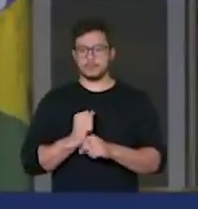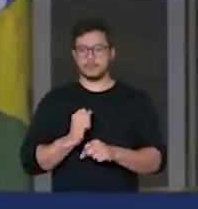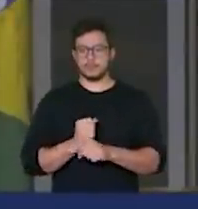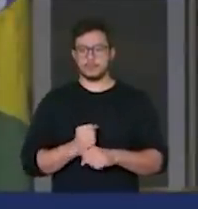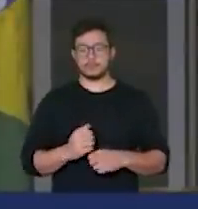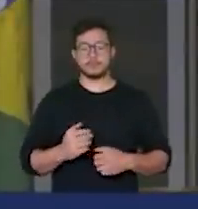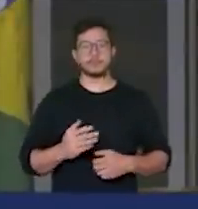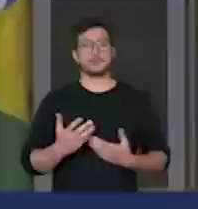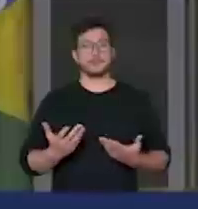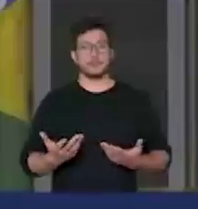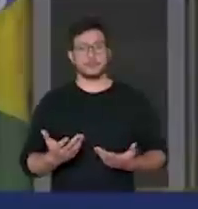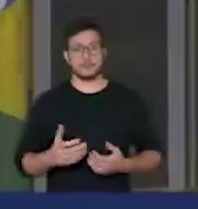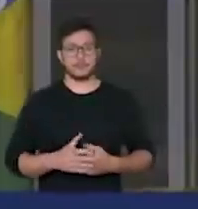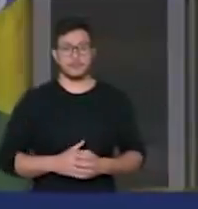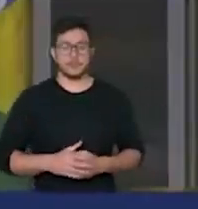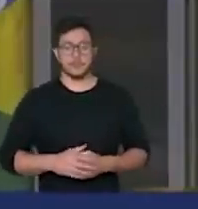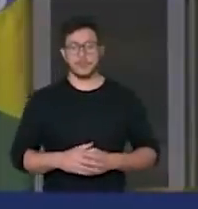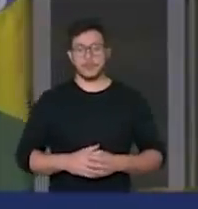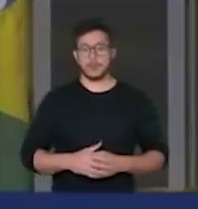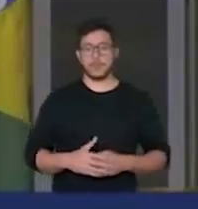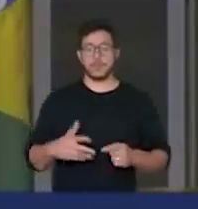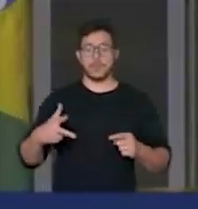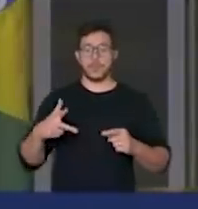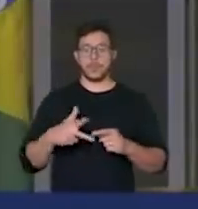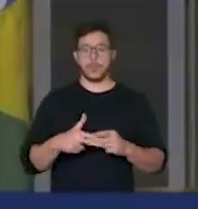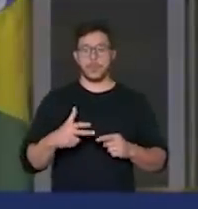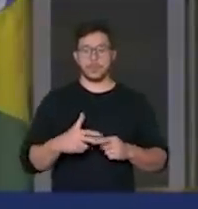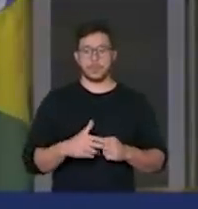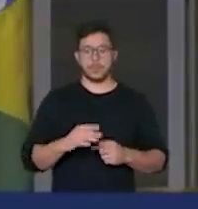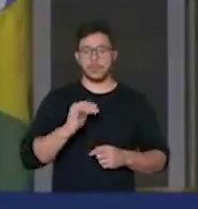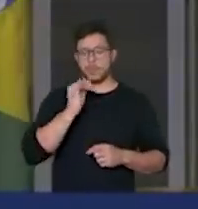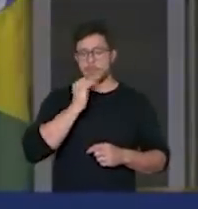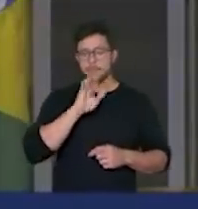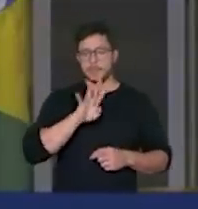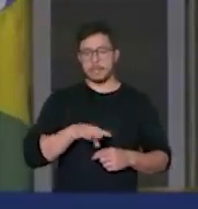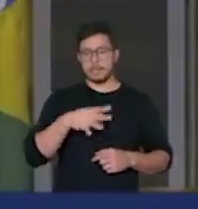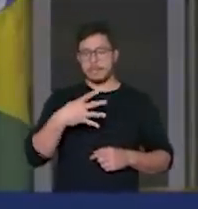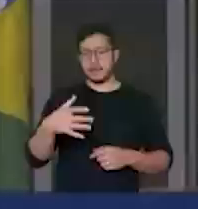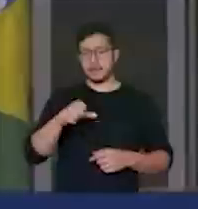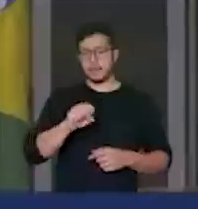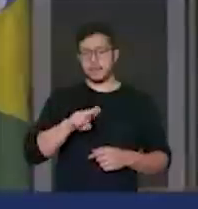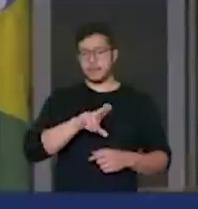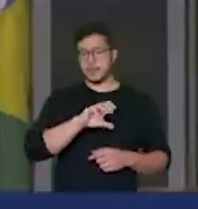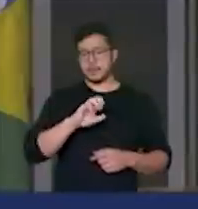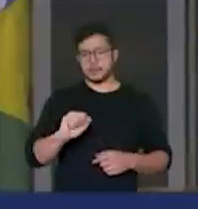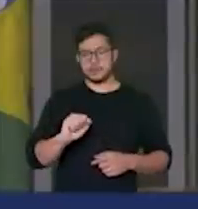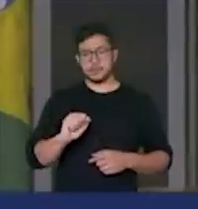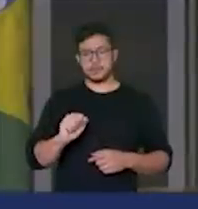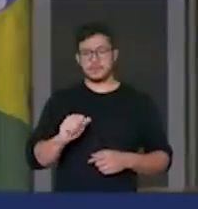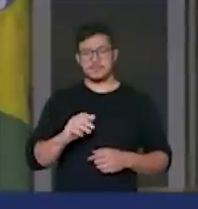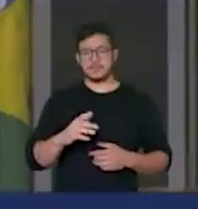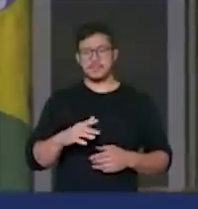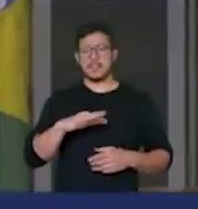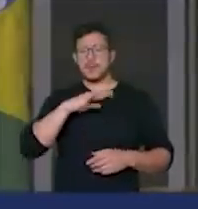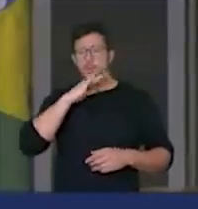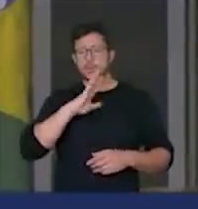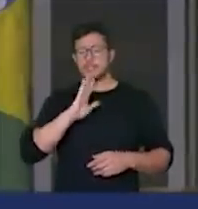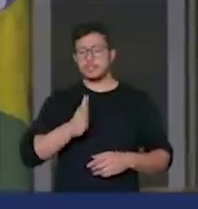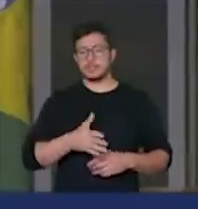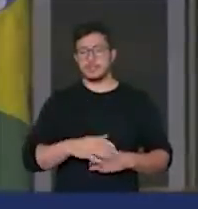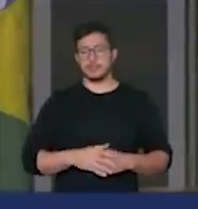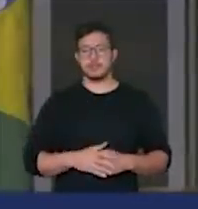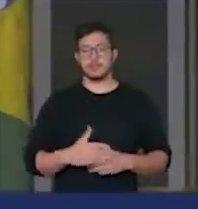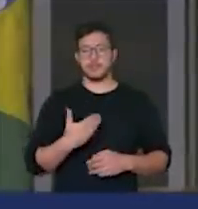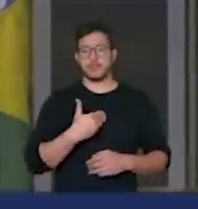Enquanto a gente tem cortes em áreas fundamentais, tabela SUS absolutamente defasada, uma consulta, a União, o governo federal